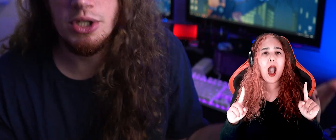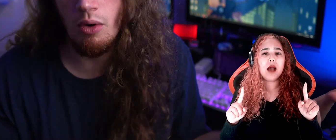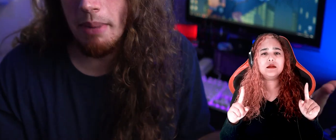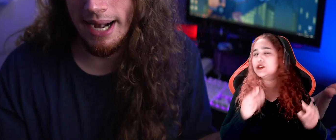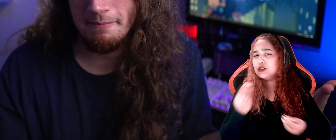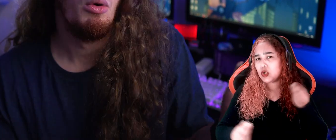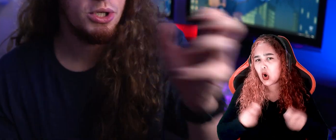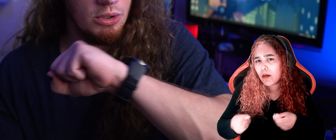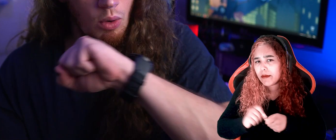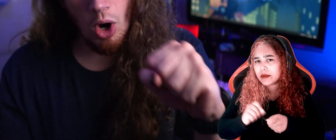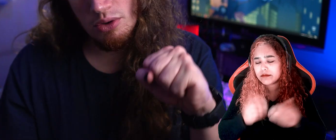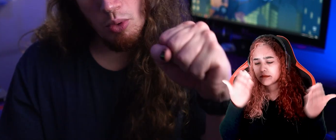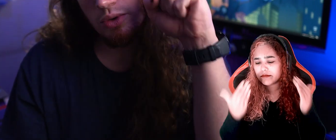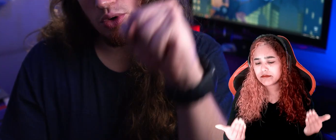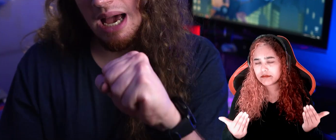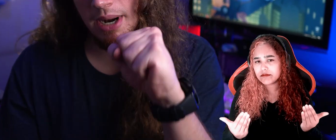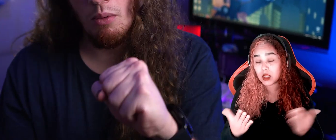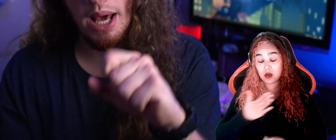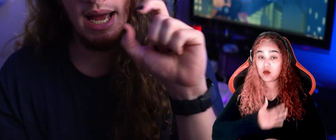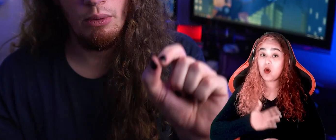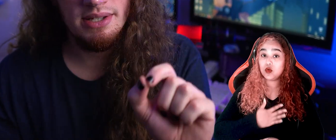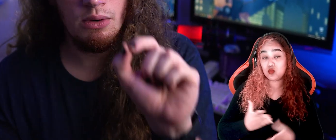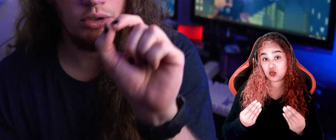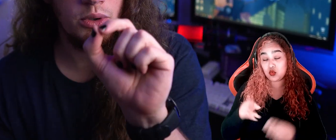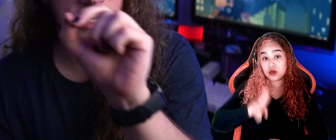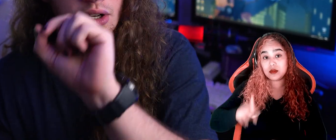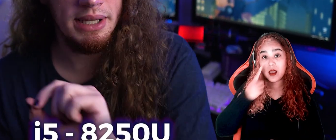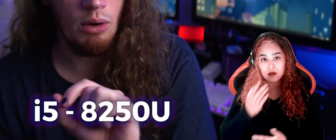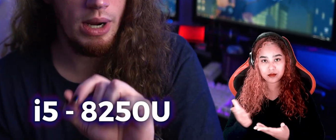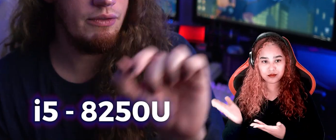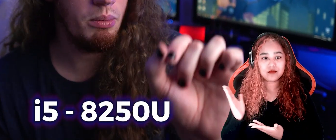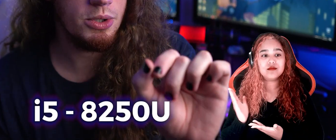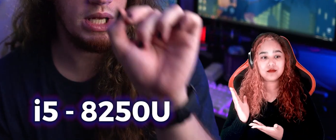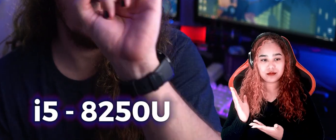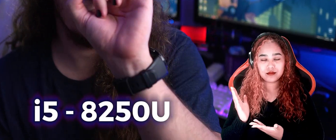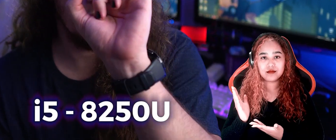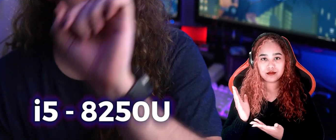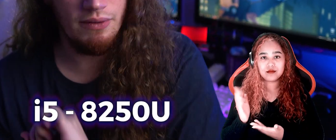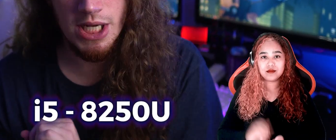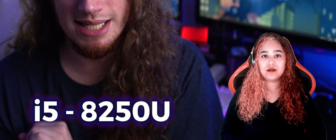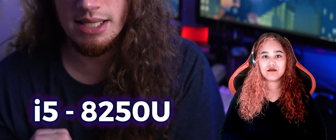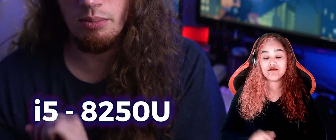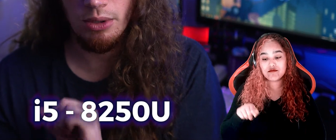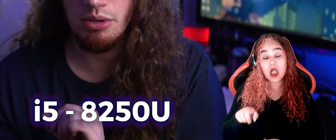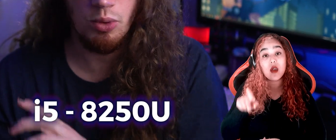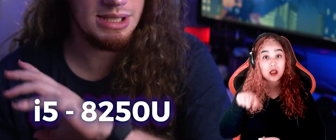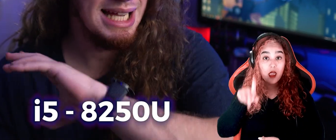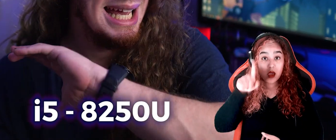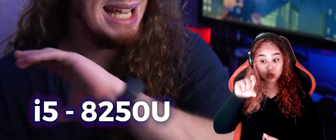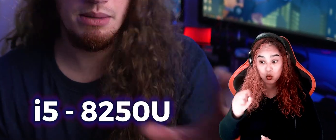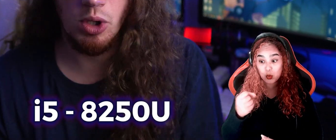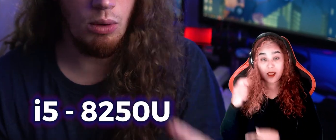Com o que você compara? Um processador que eu gosto muito de usar para comparar é o i5-8250U. Ele foi um processador de 8ª geração para